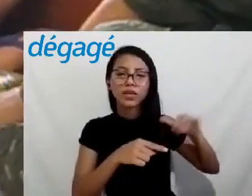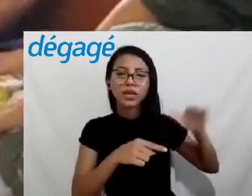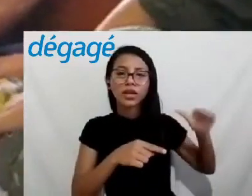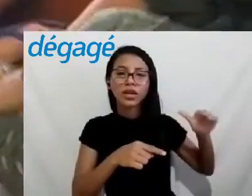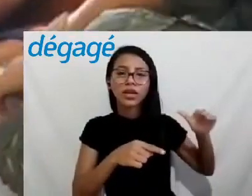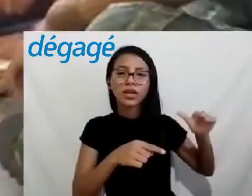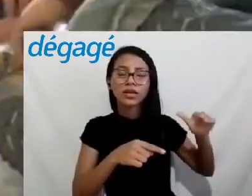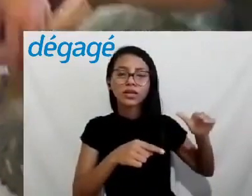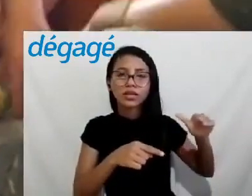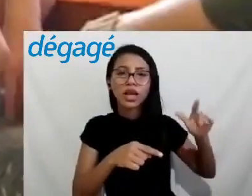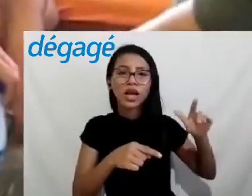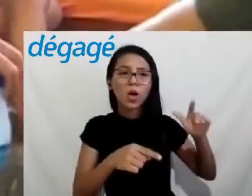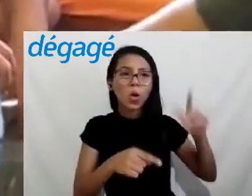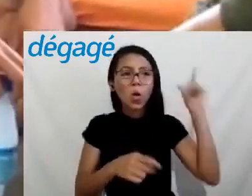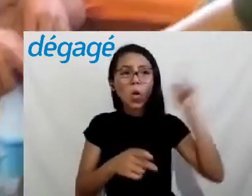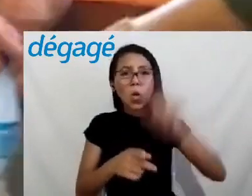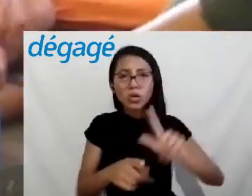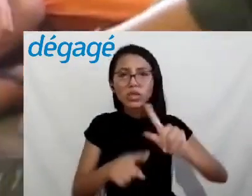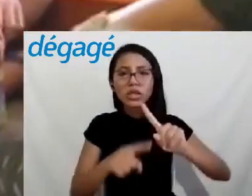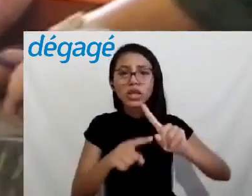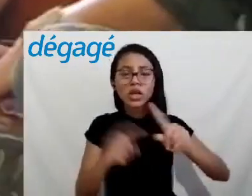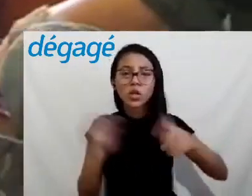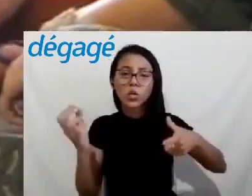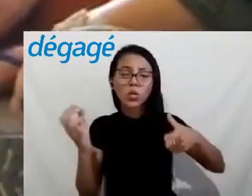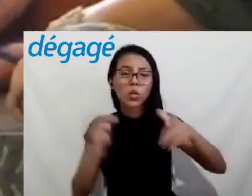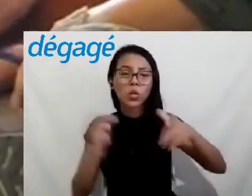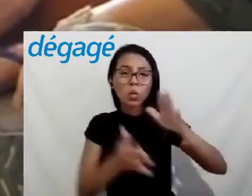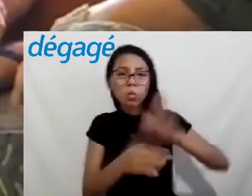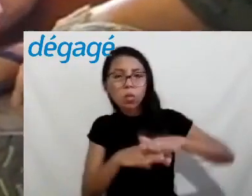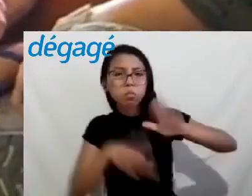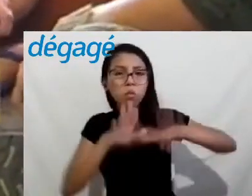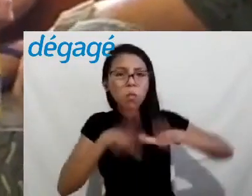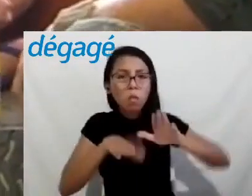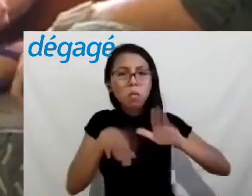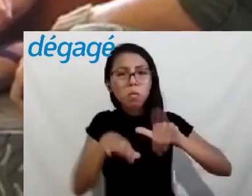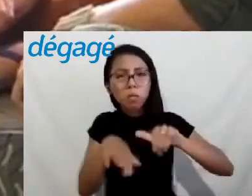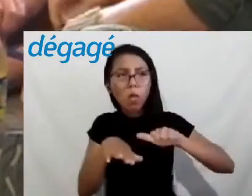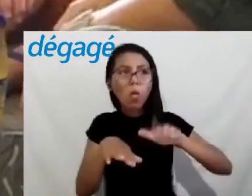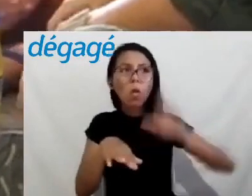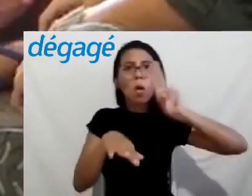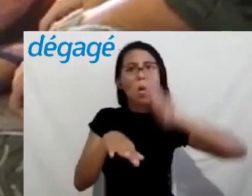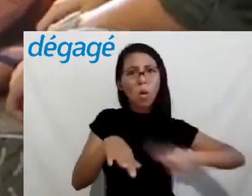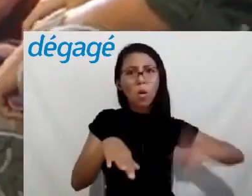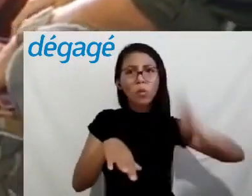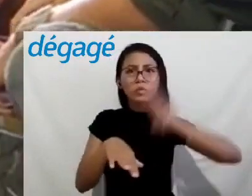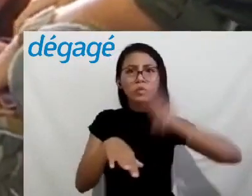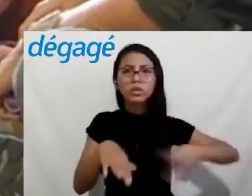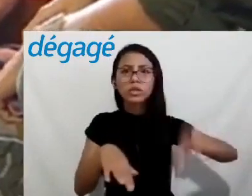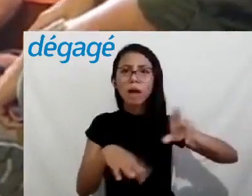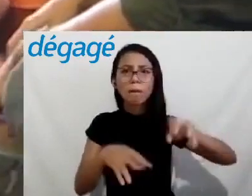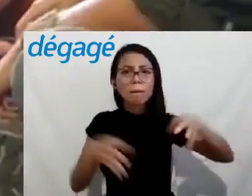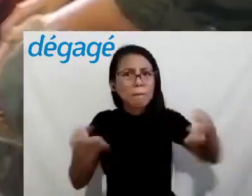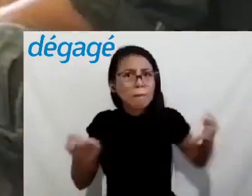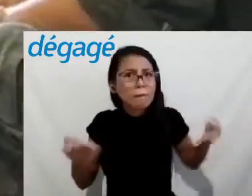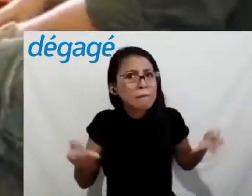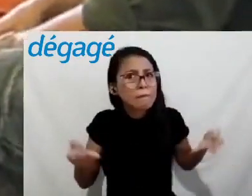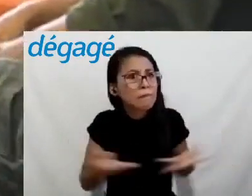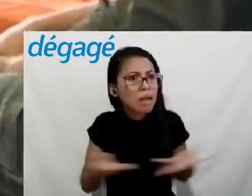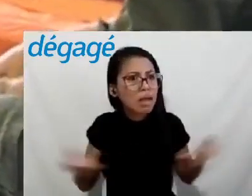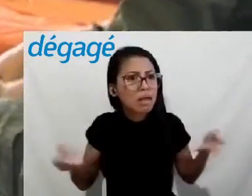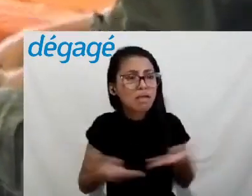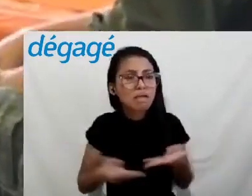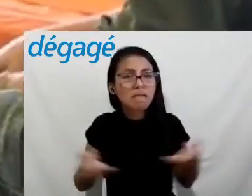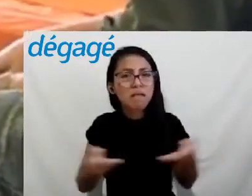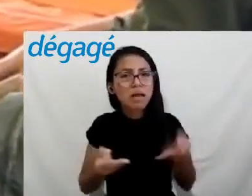que se fosse esse tipo de coisa que me faz assim, transcender, né, qualquer coisa dos apegos, até